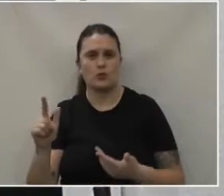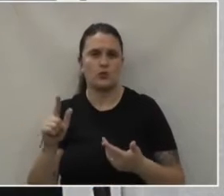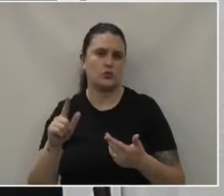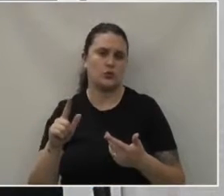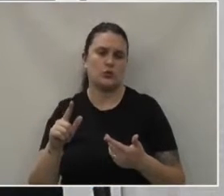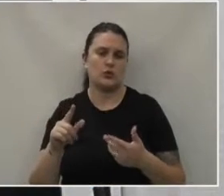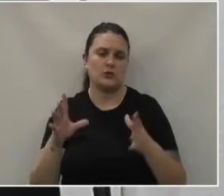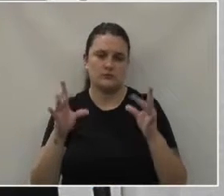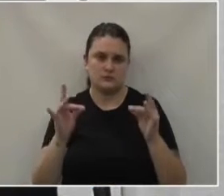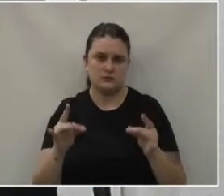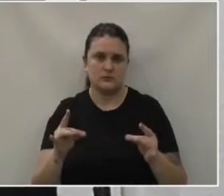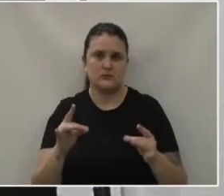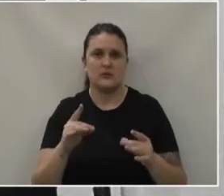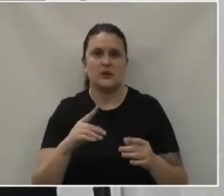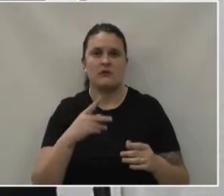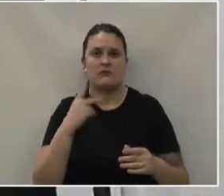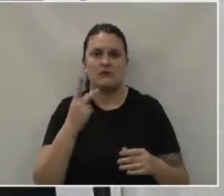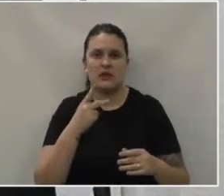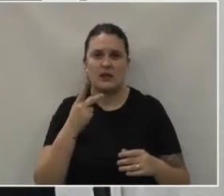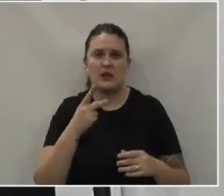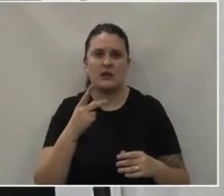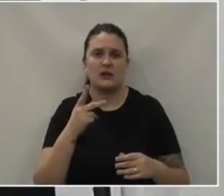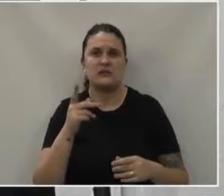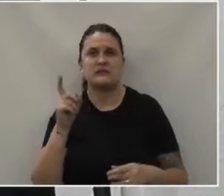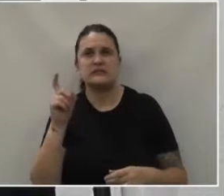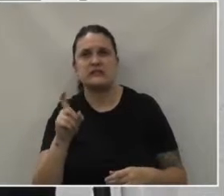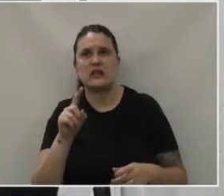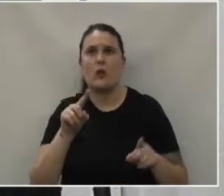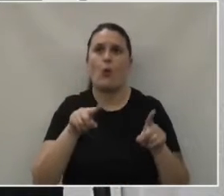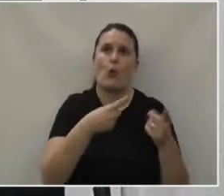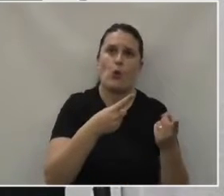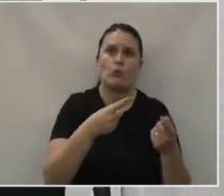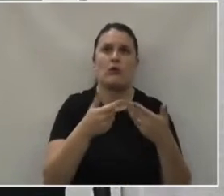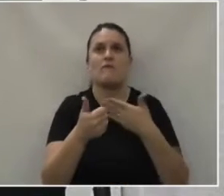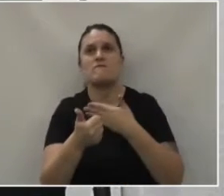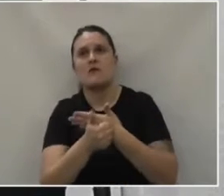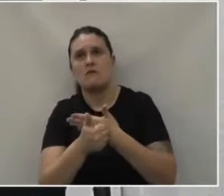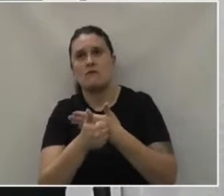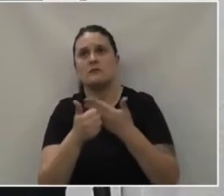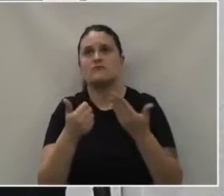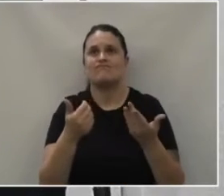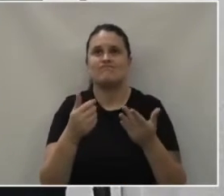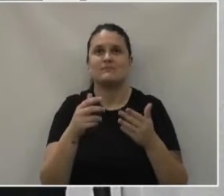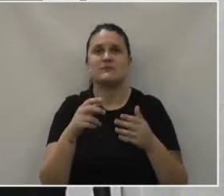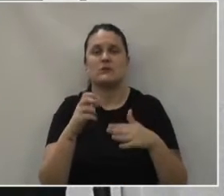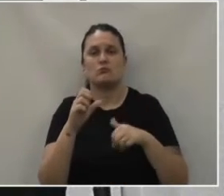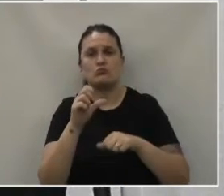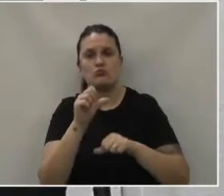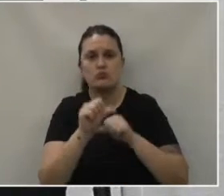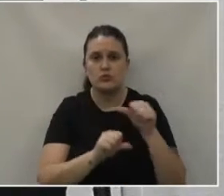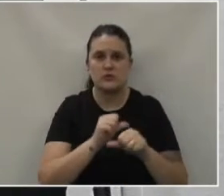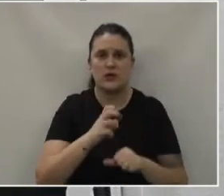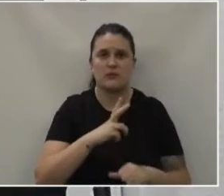que o senhor citou é a respeito de ser ou não contra ou a favor de privatização.